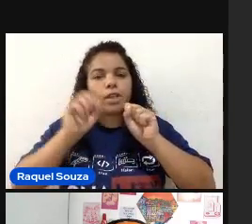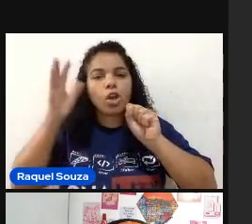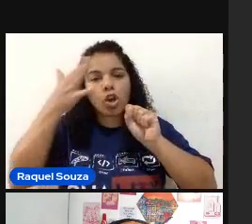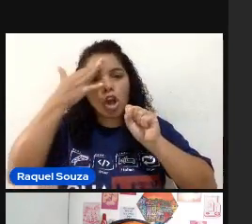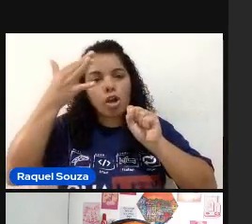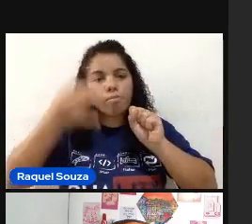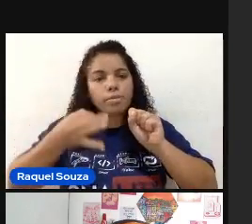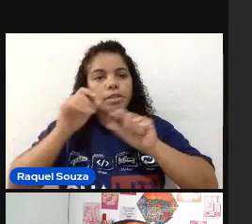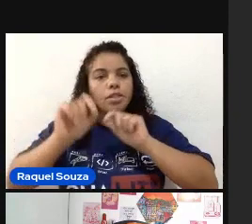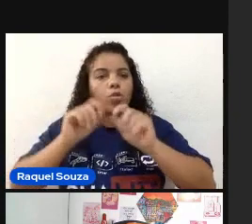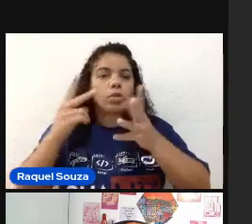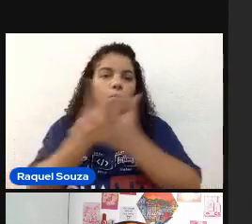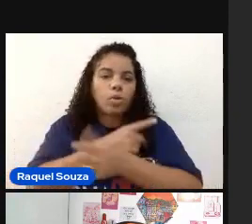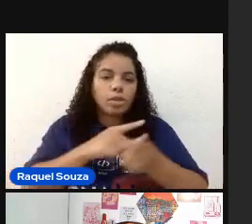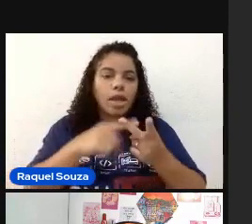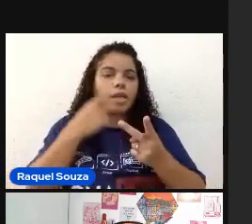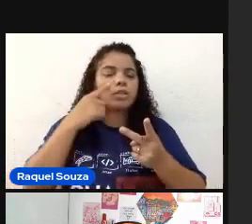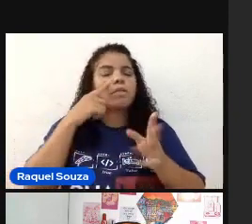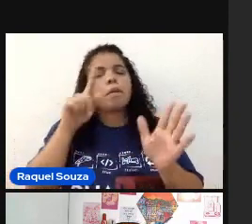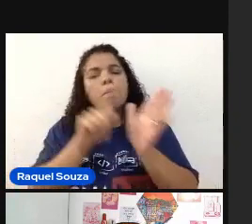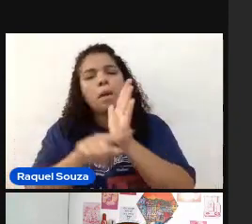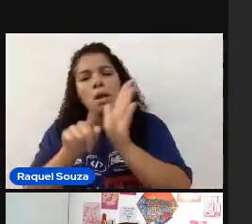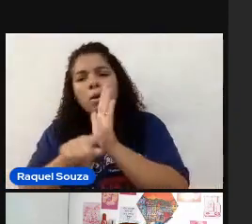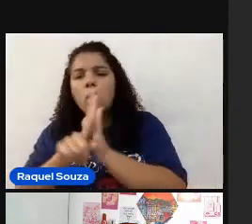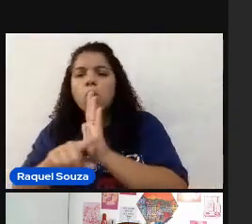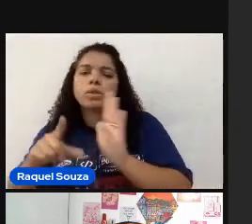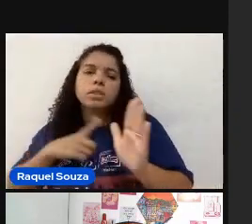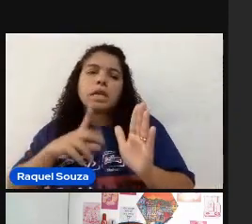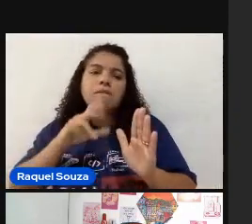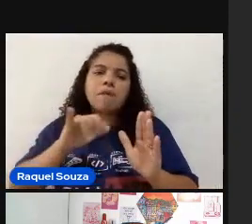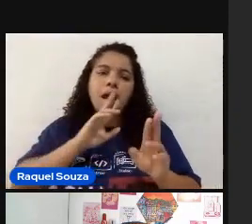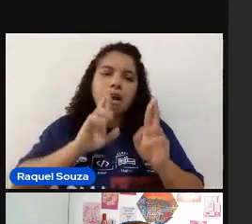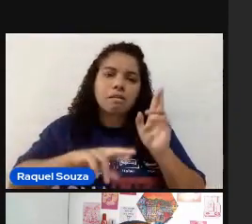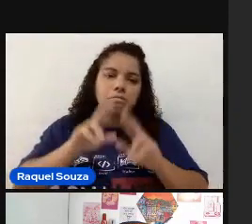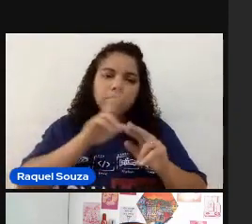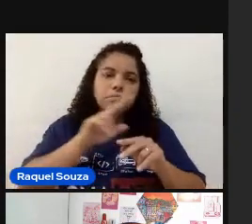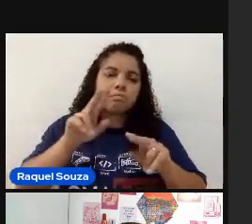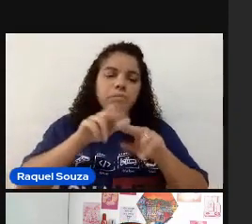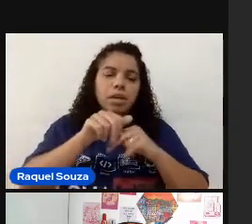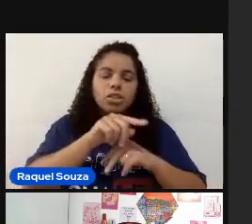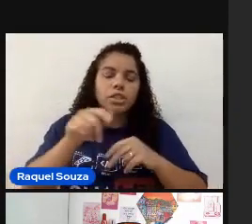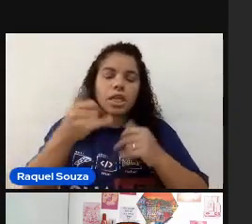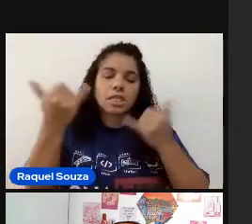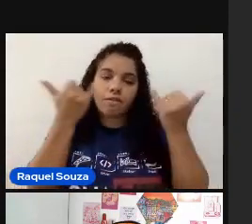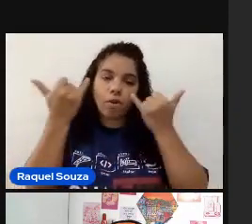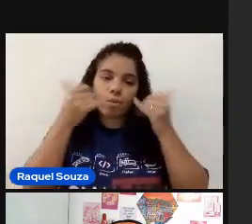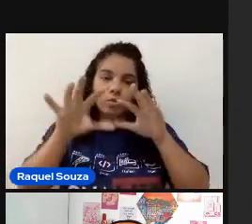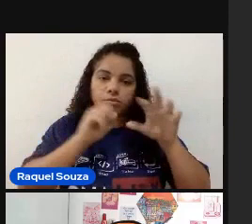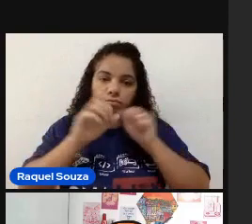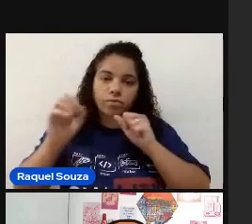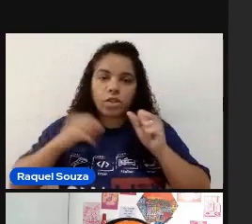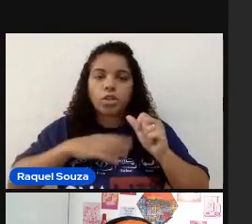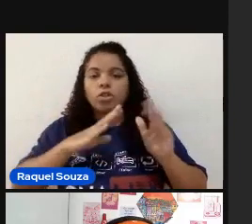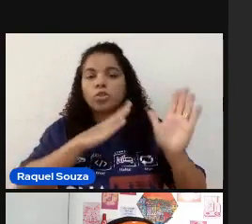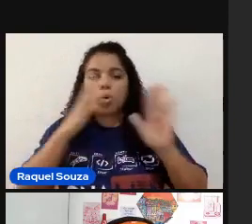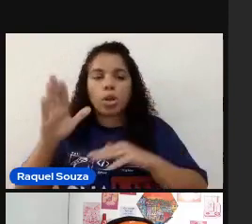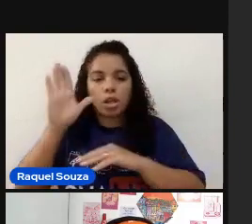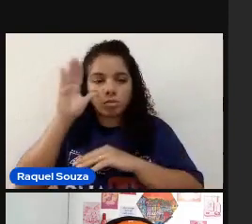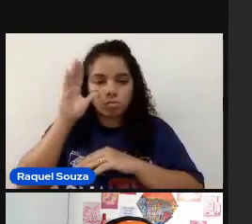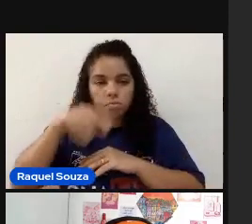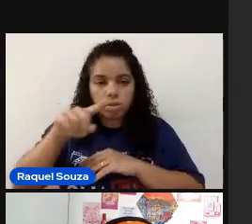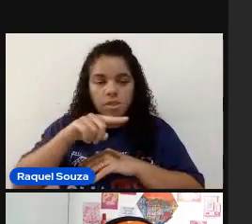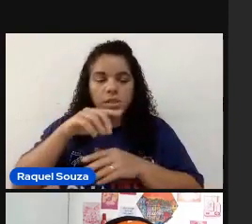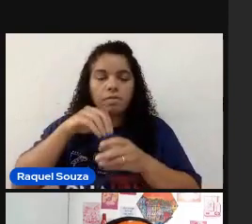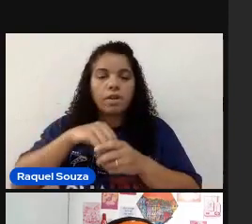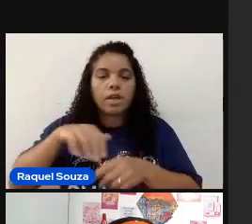fenômenos, ou seja, são formuladas ali perguntas que vão ser respondidas a partir das informações que são coletadas durante a observação do universo que